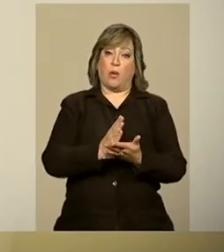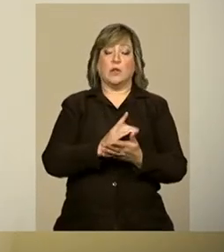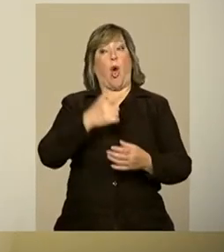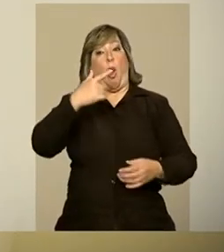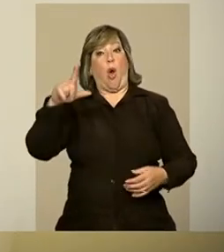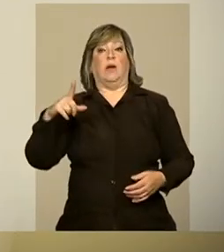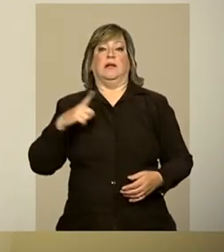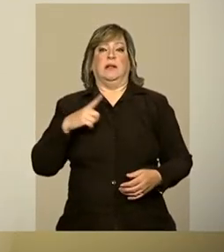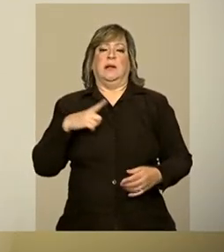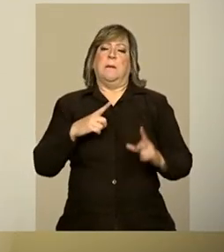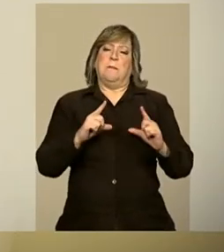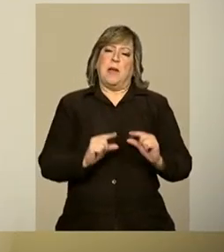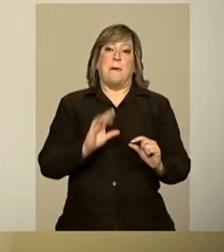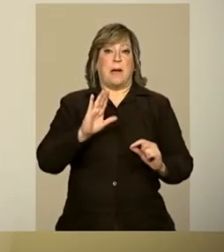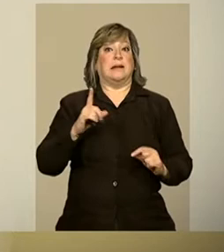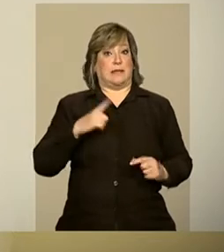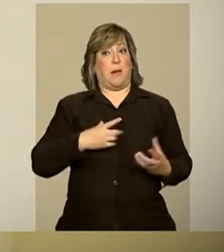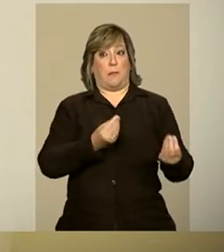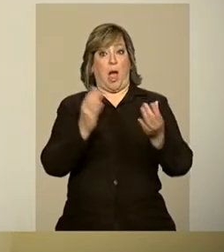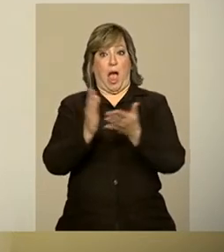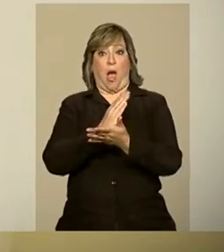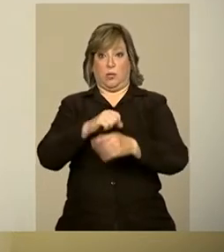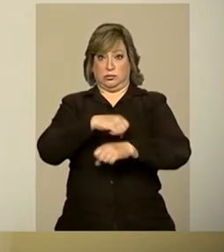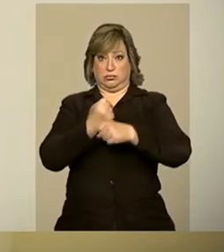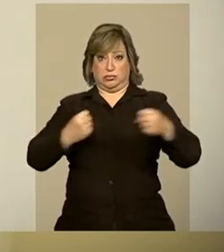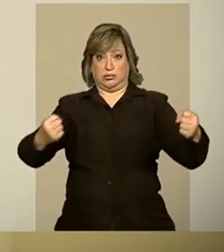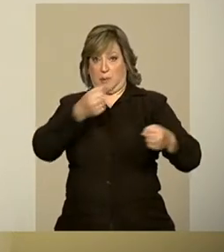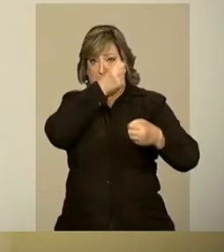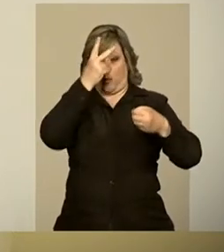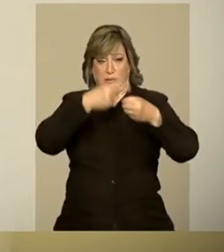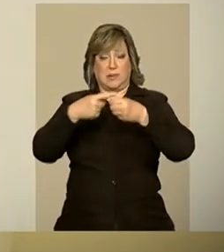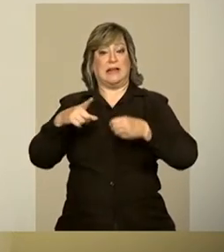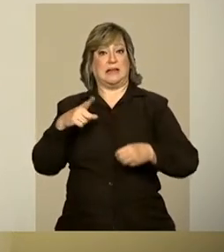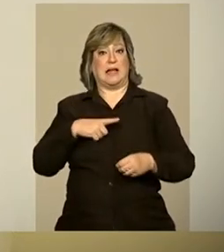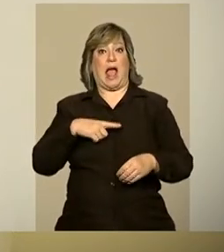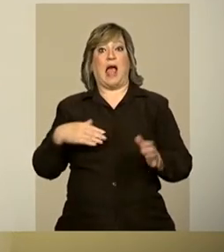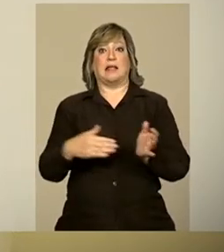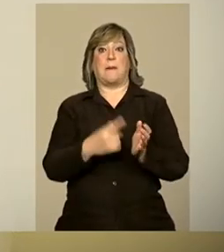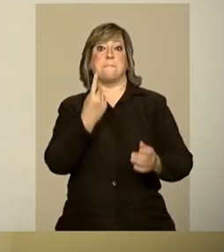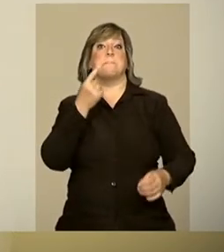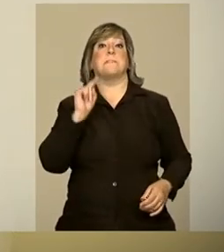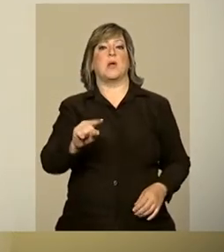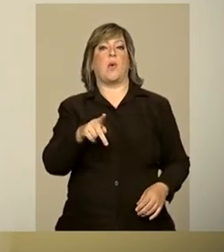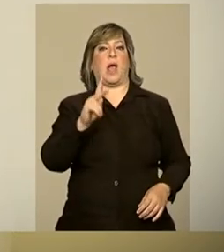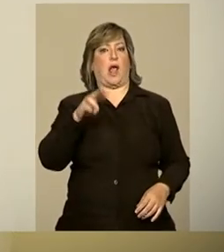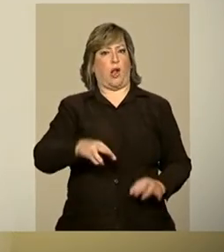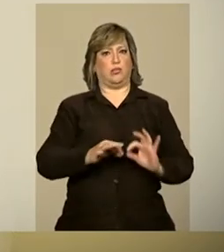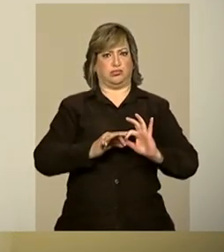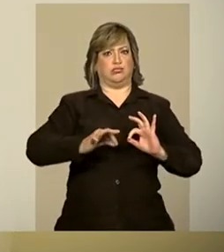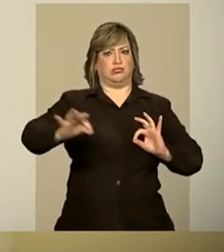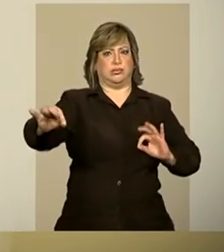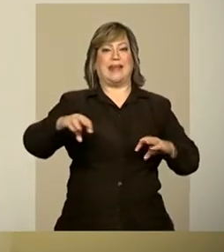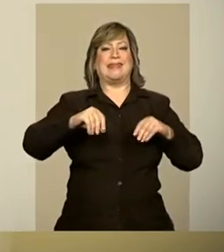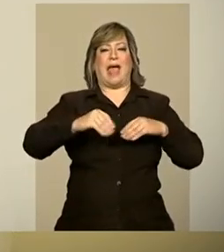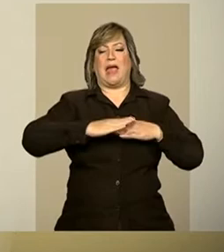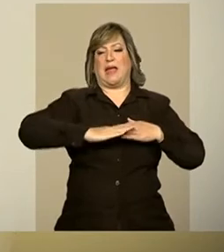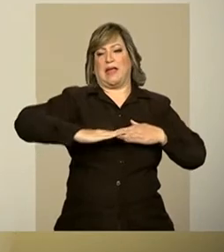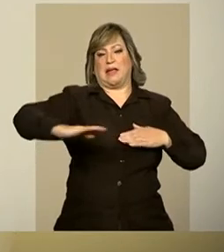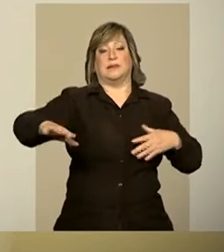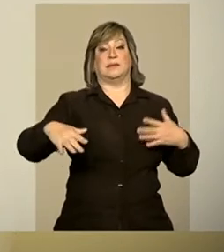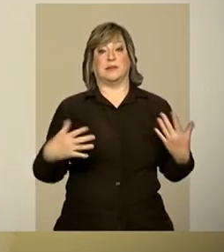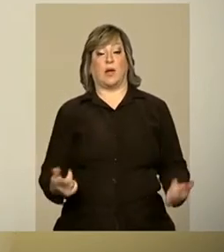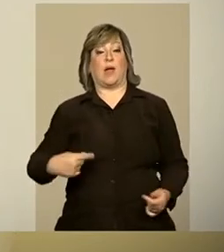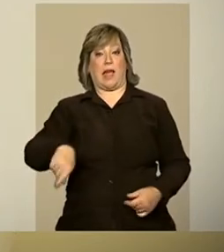muito menos, mas há municípios grandes que elas chegam a mais de 1.000 quilômetros. As máquinas, portanto, que nós